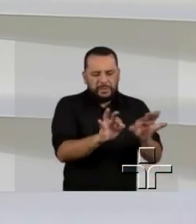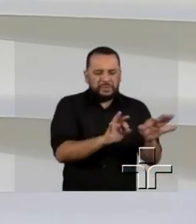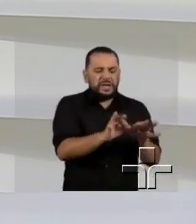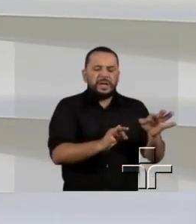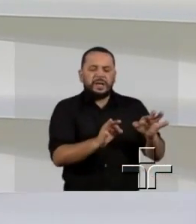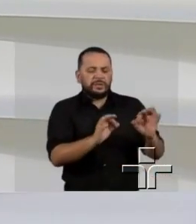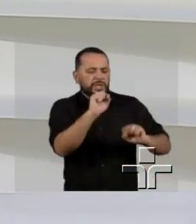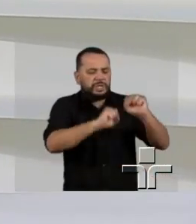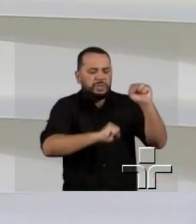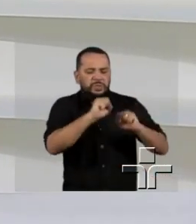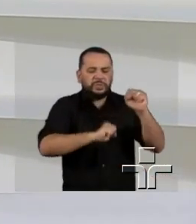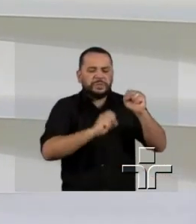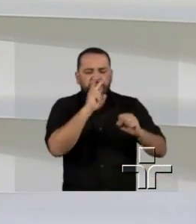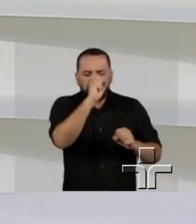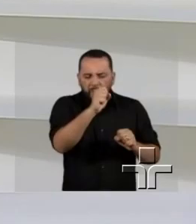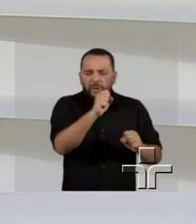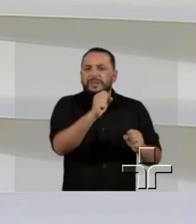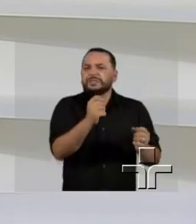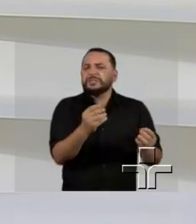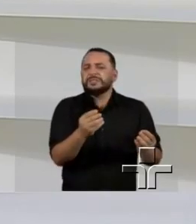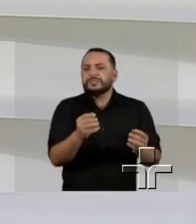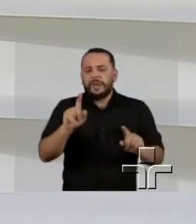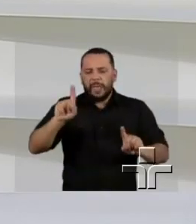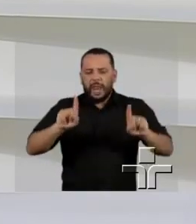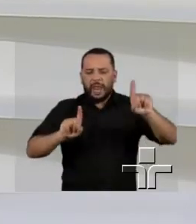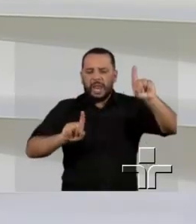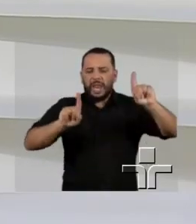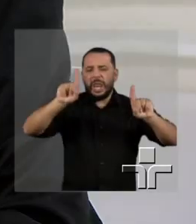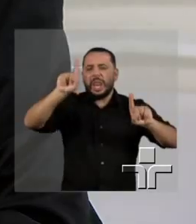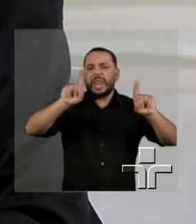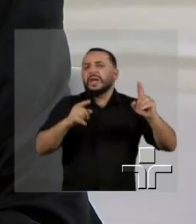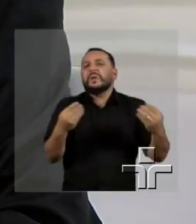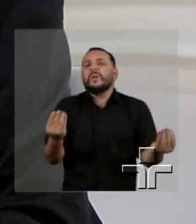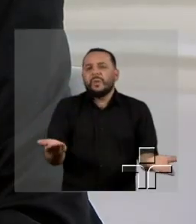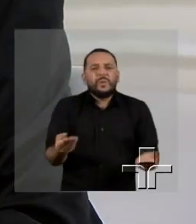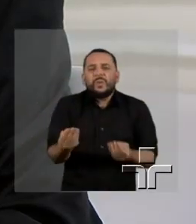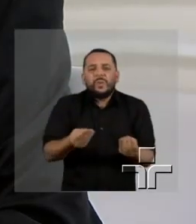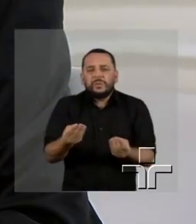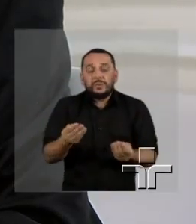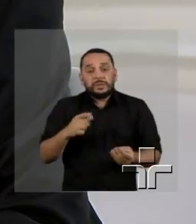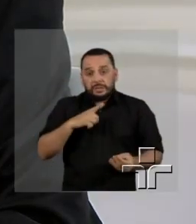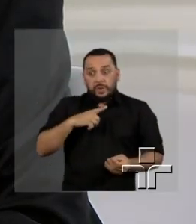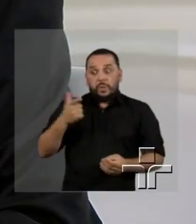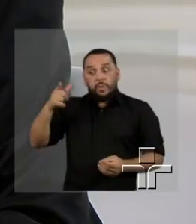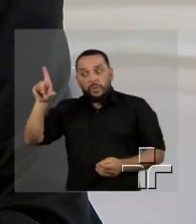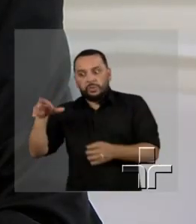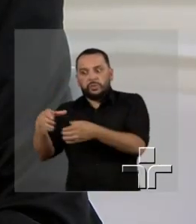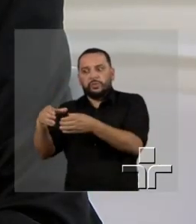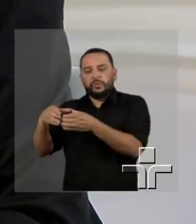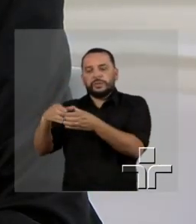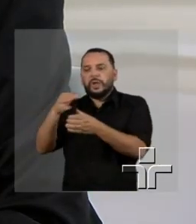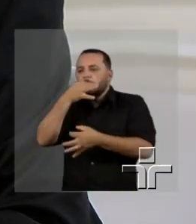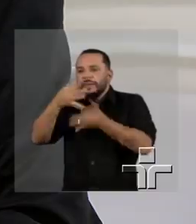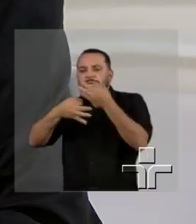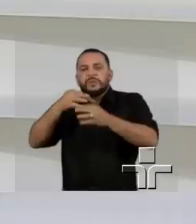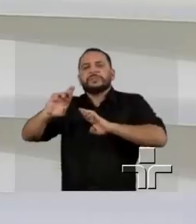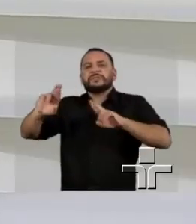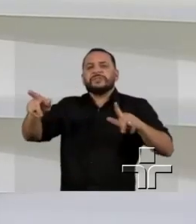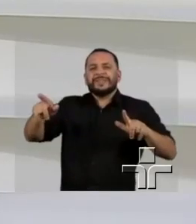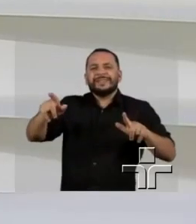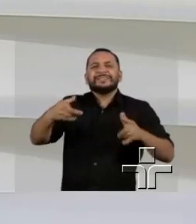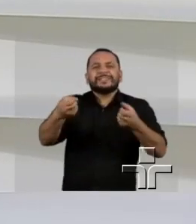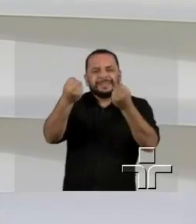traz uma série de consequências. Por que o senhor e o Rego Barros ameaçam esse grupo? Não, isso não tem ameaça nenhuma. Isso não é... Ele